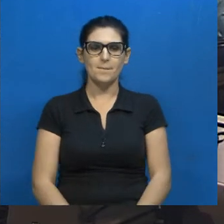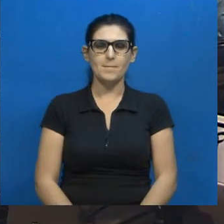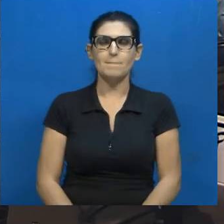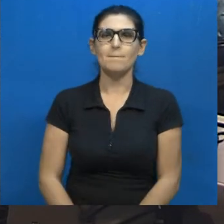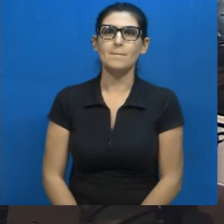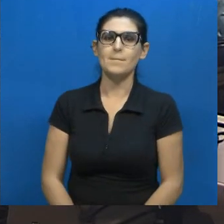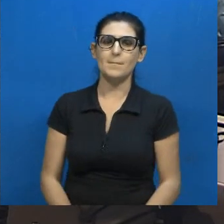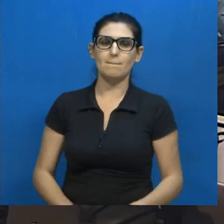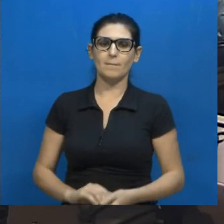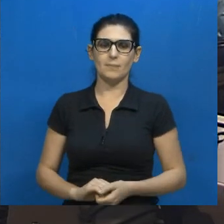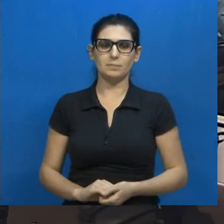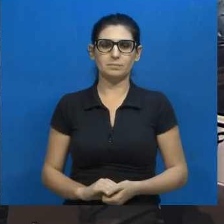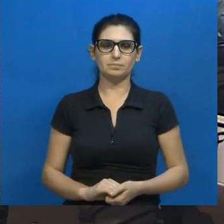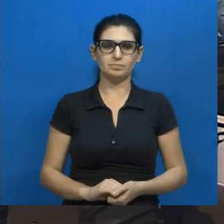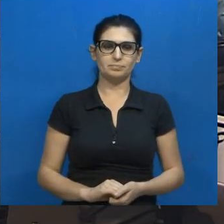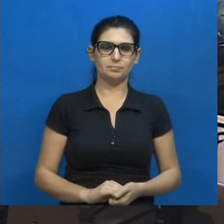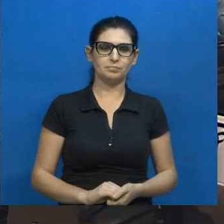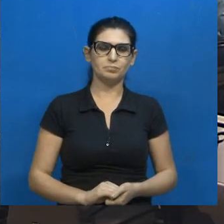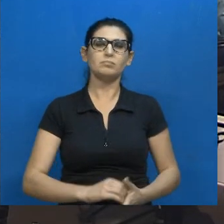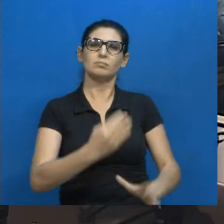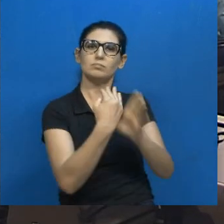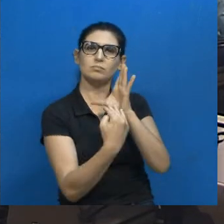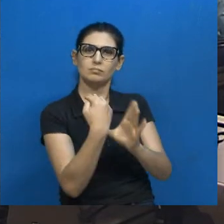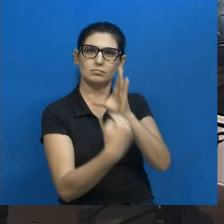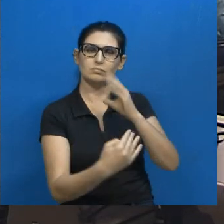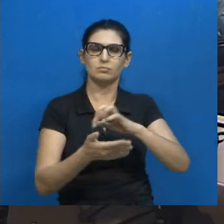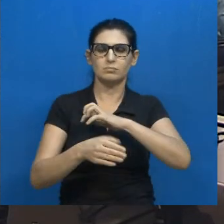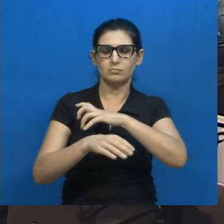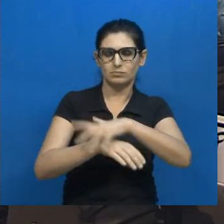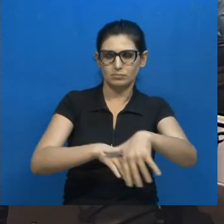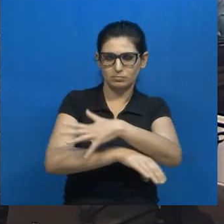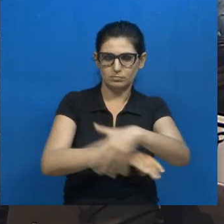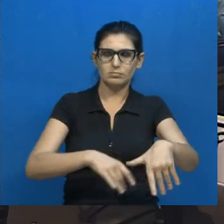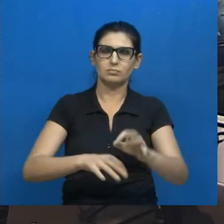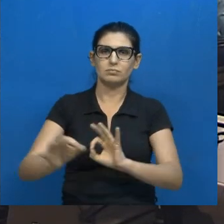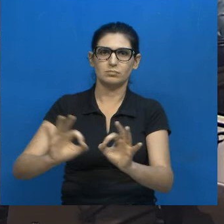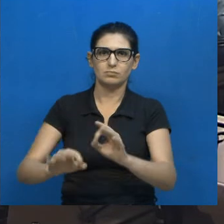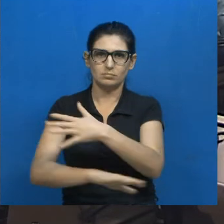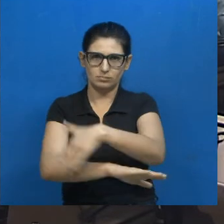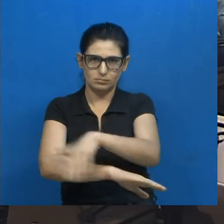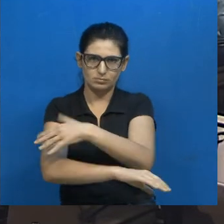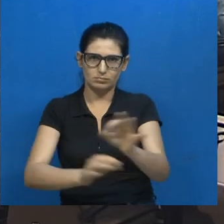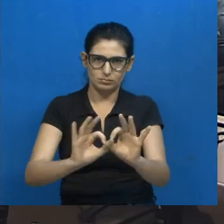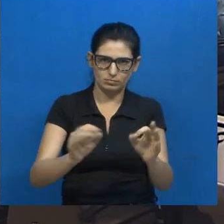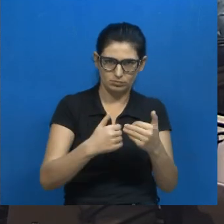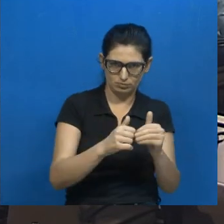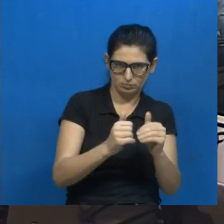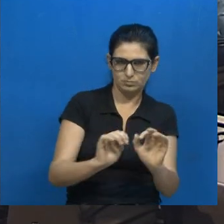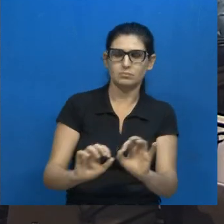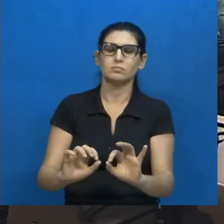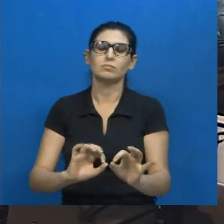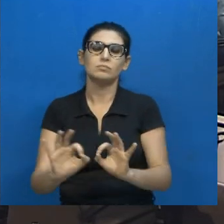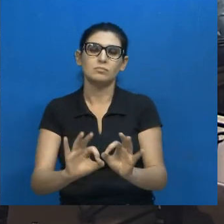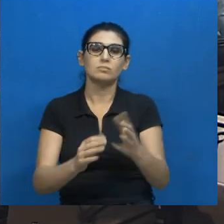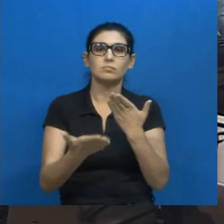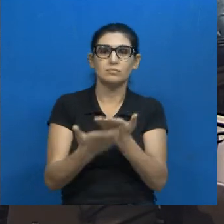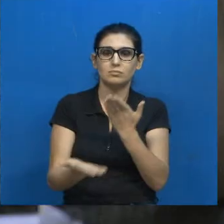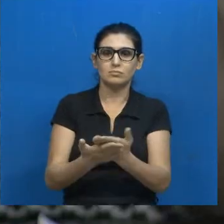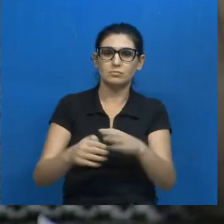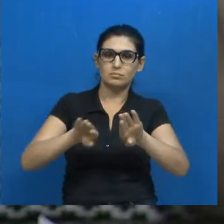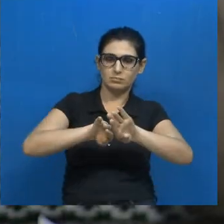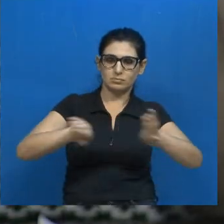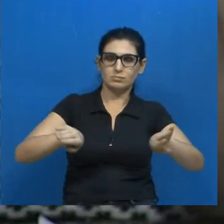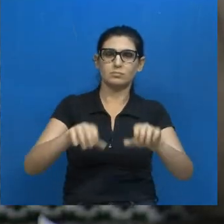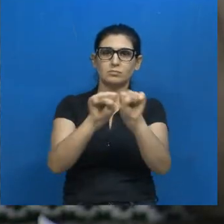Vamos lá. Seguindo a orientação da Secretaria, foi feito o quê? Foi feito um estudo de maneira que você pudesse separar o